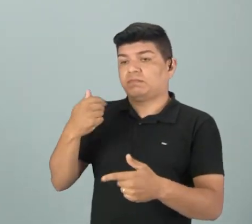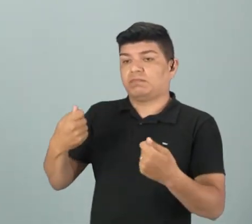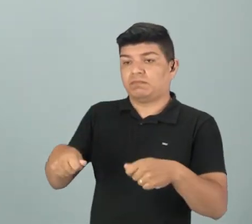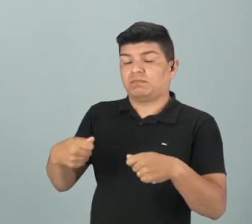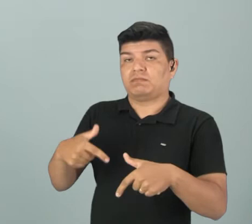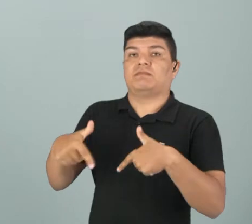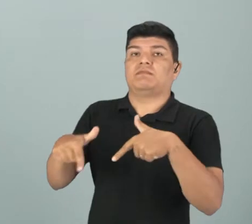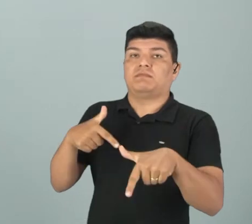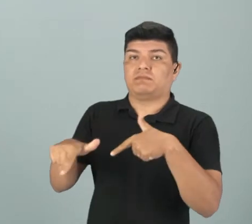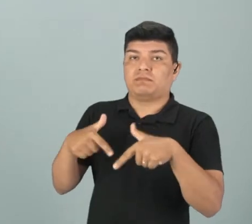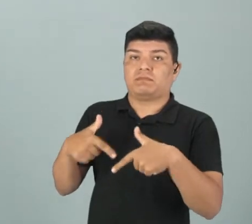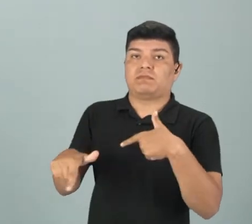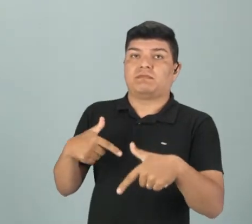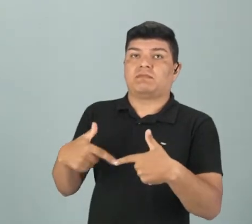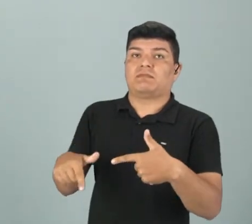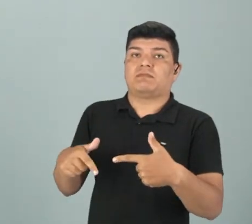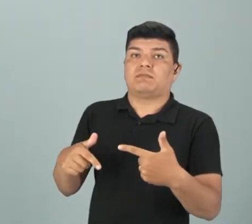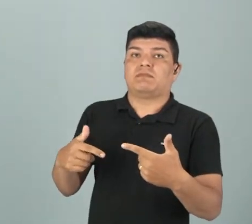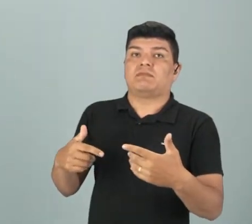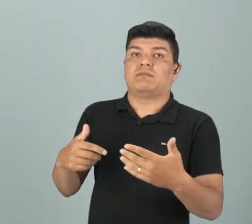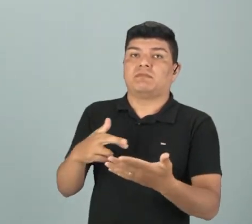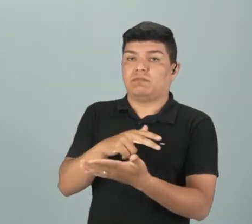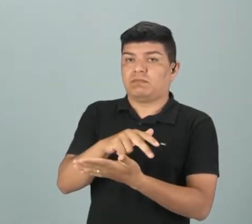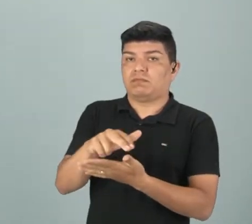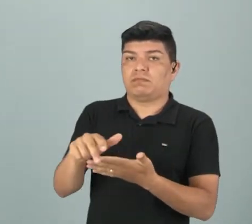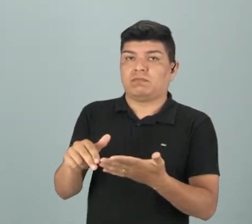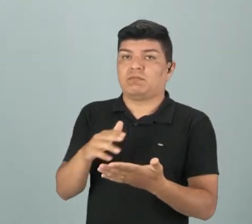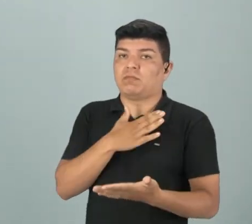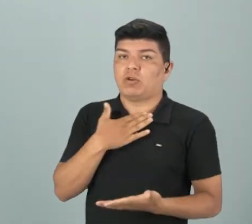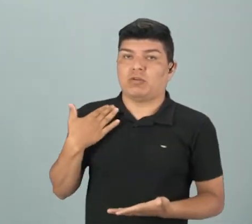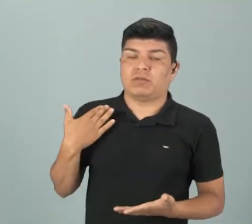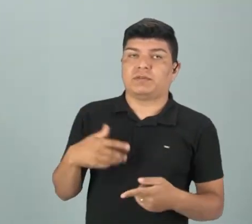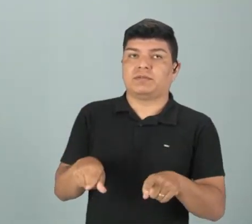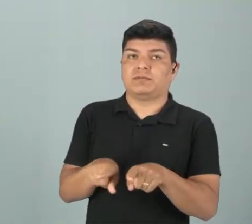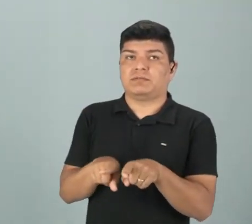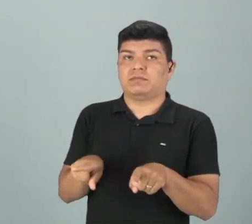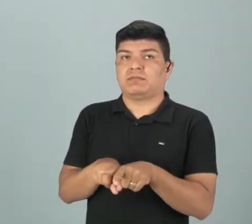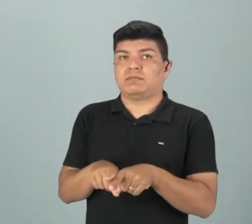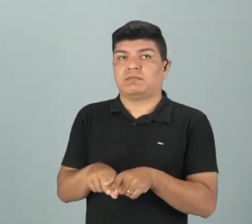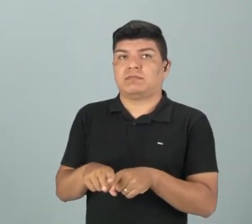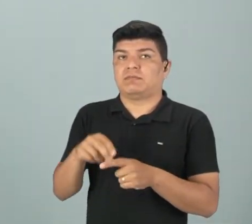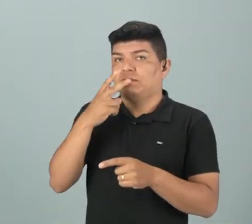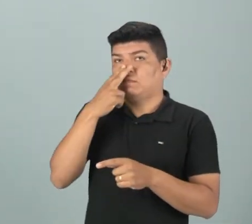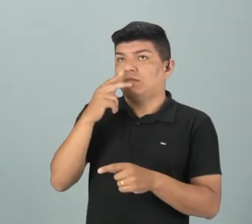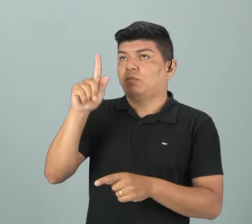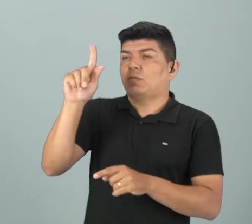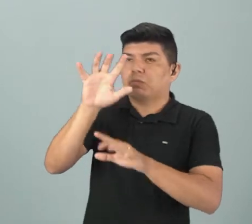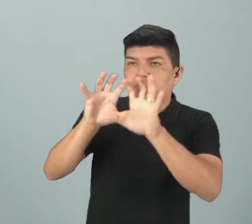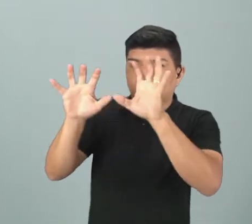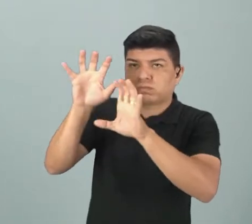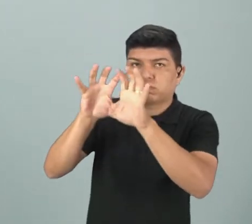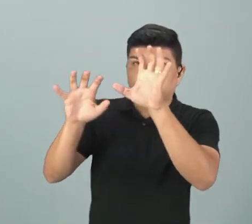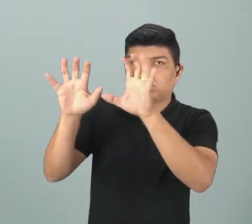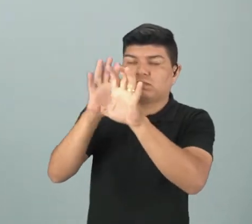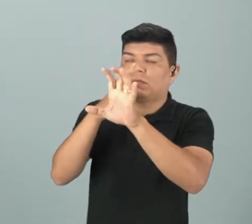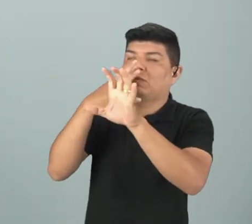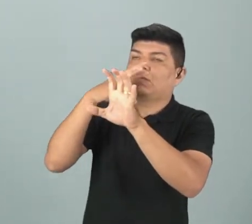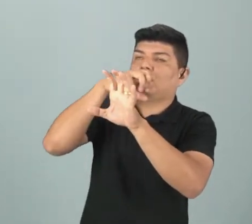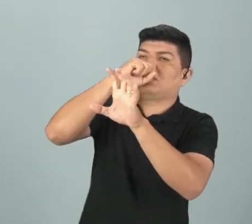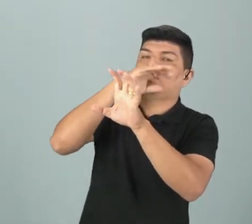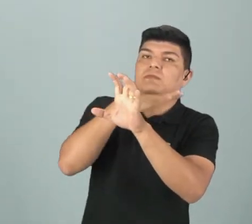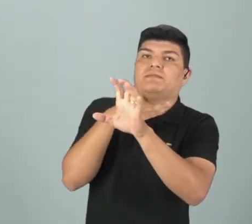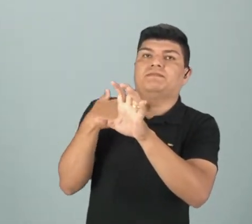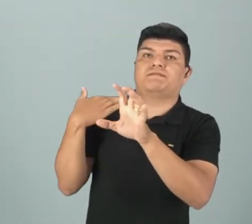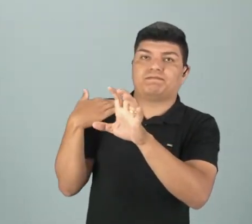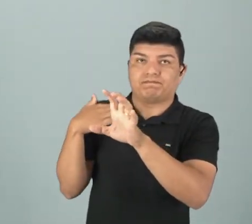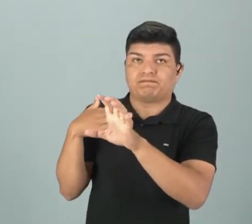trabalhar, a produzir, e muitos deles eram exterminados, sejam nas câmaras de gás, sejam no